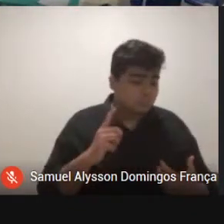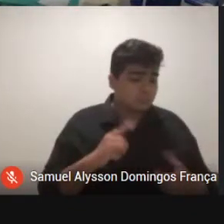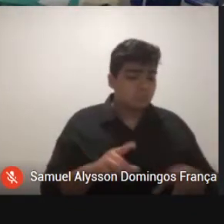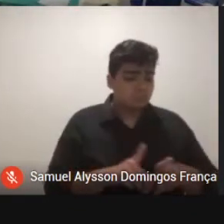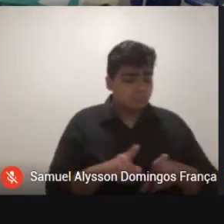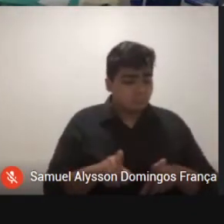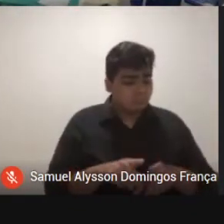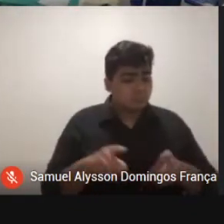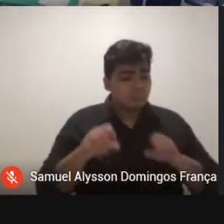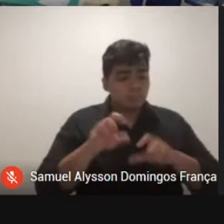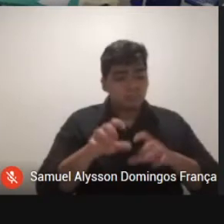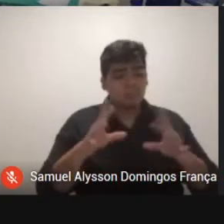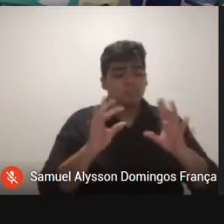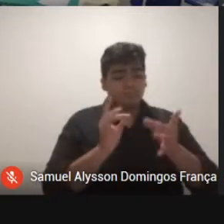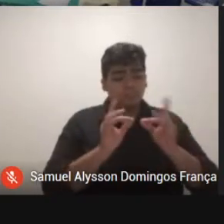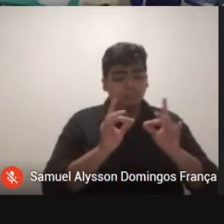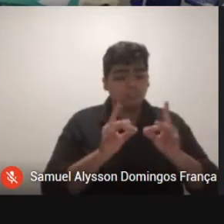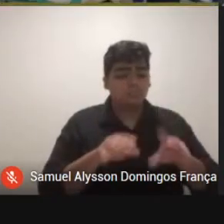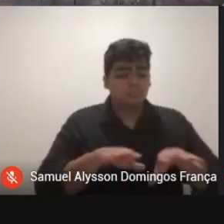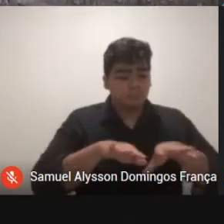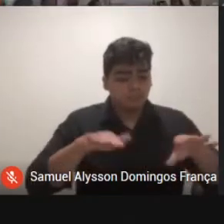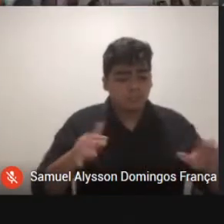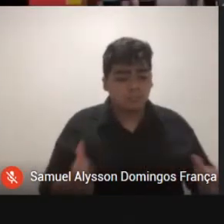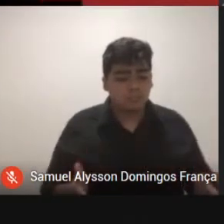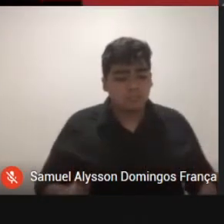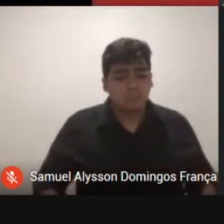biliário com pallets.